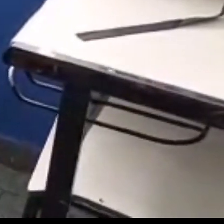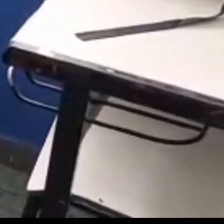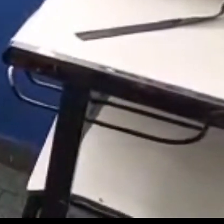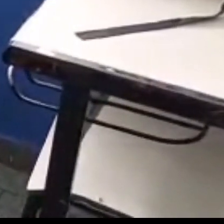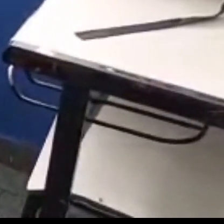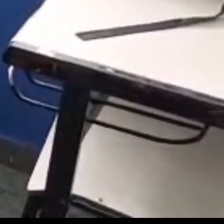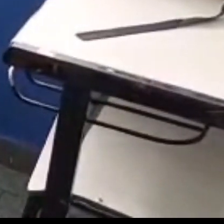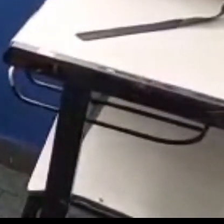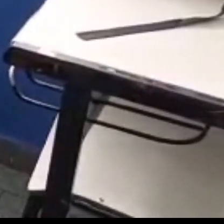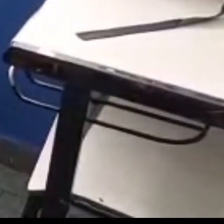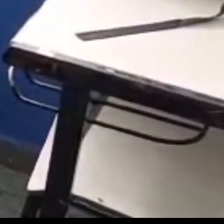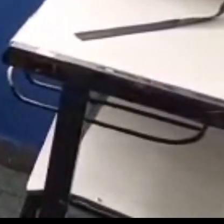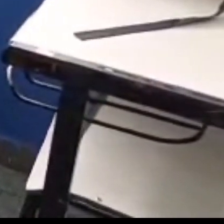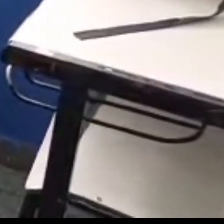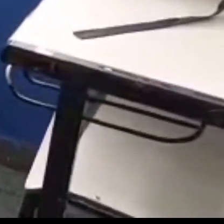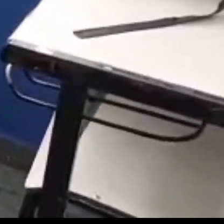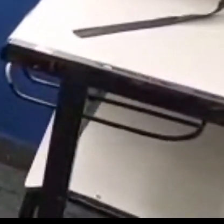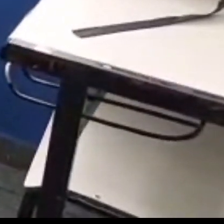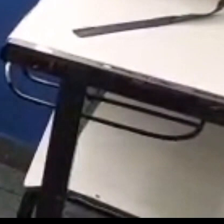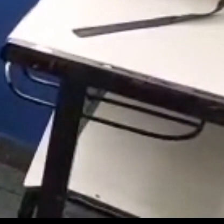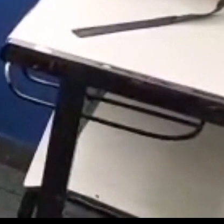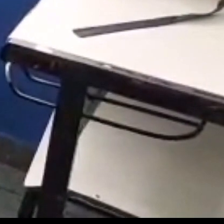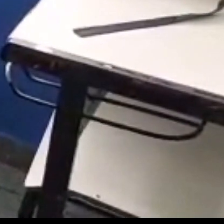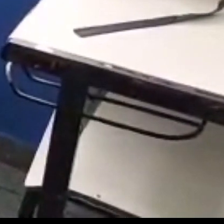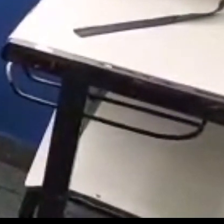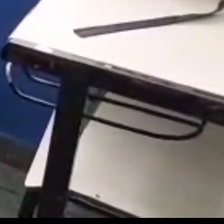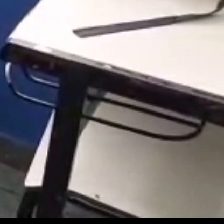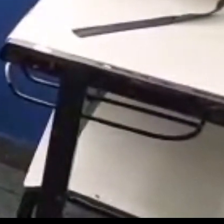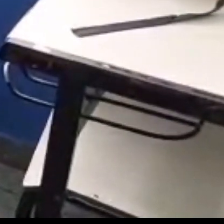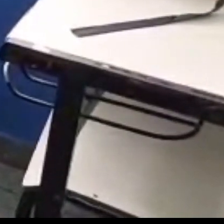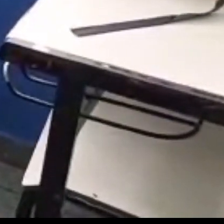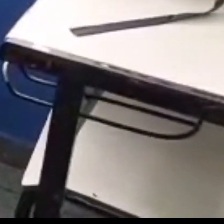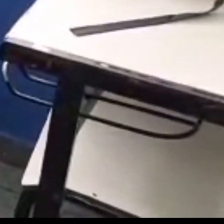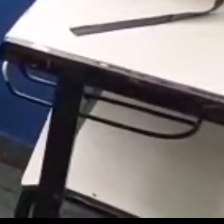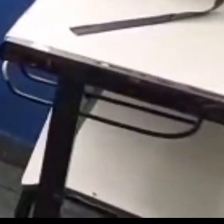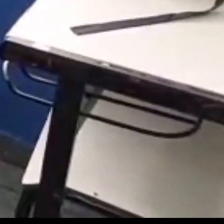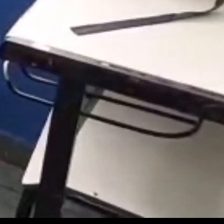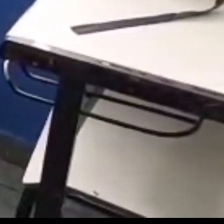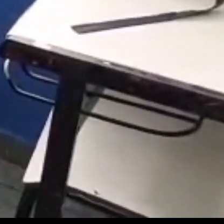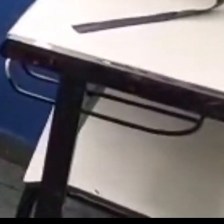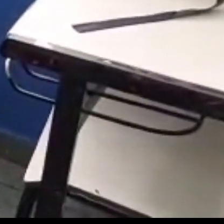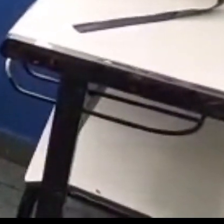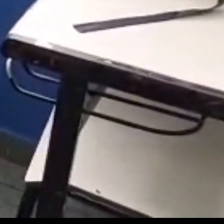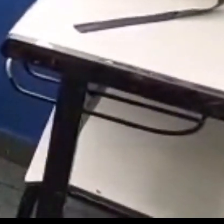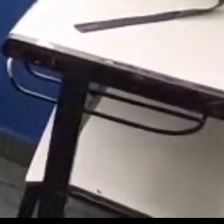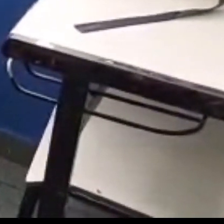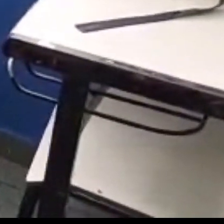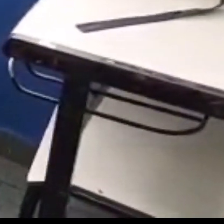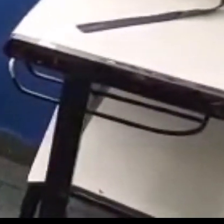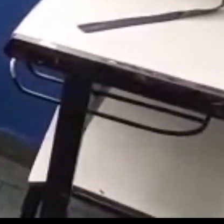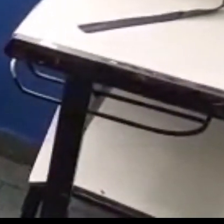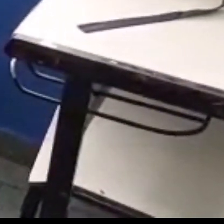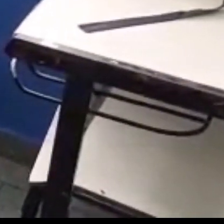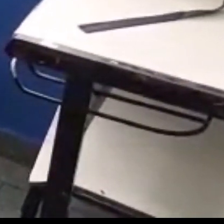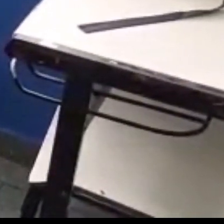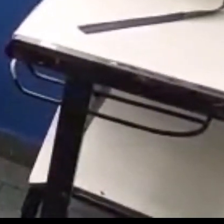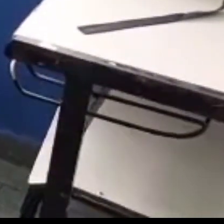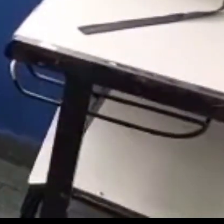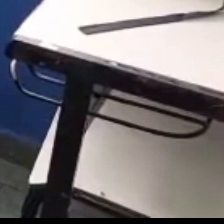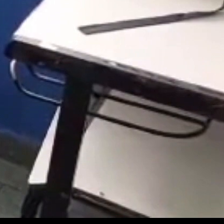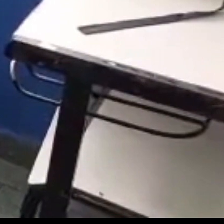E antes de eu chegar aqui, não sabia ler, não sabia fazer nada. Quando eu cheguei aqui, já aprendi a ler, a fazer matemática,